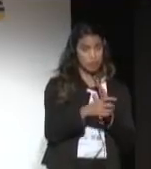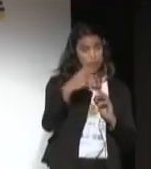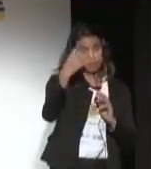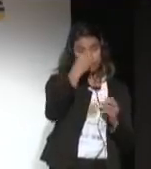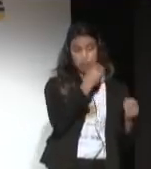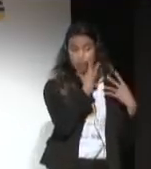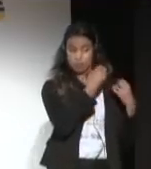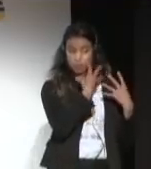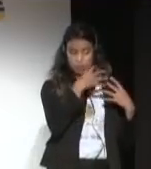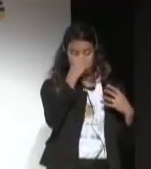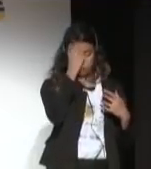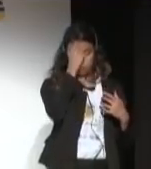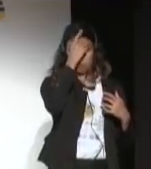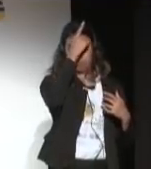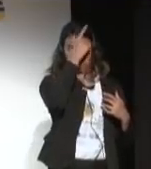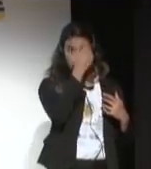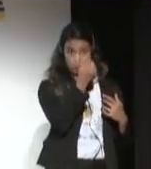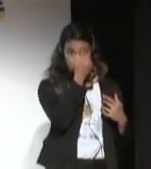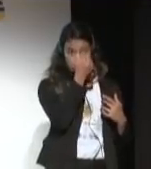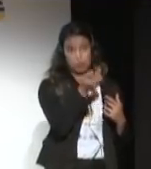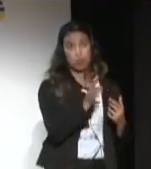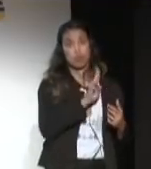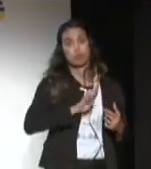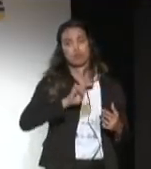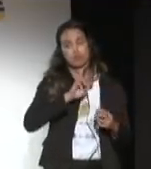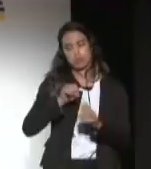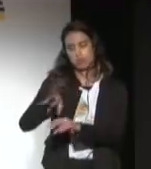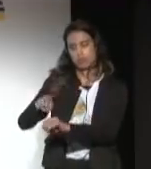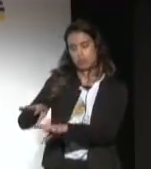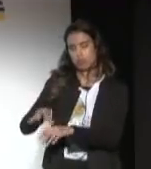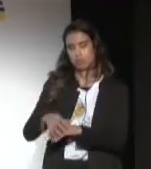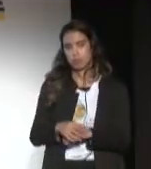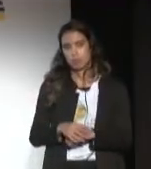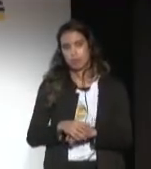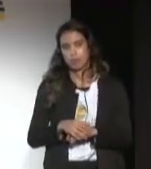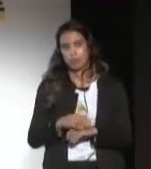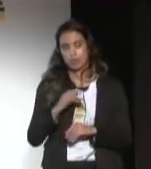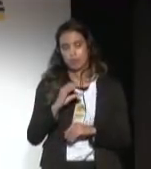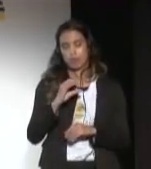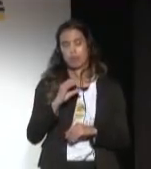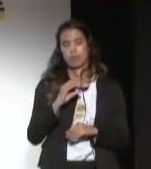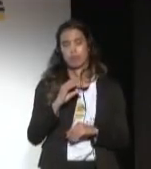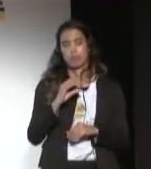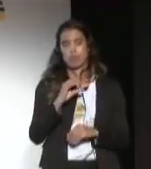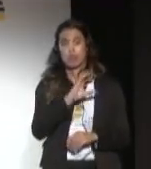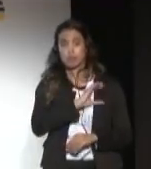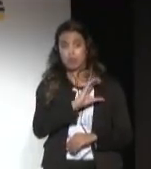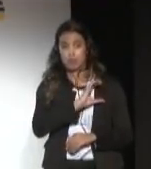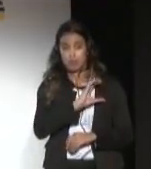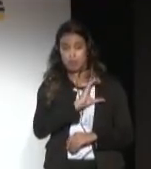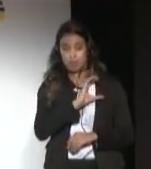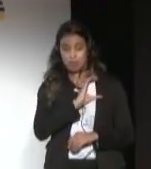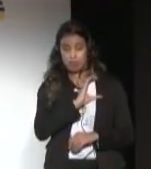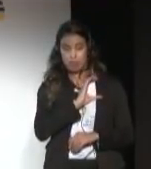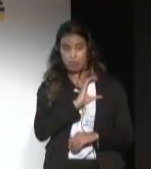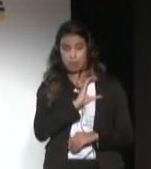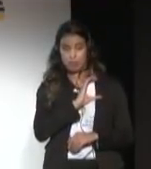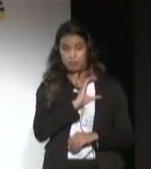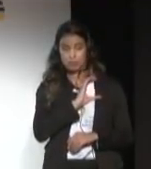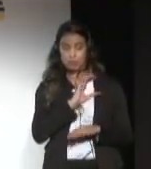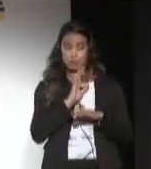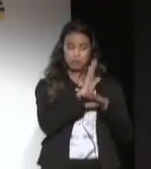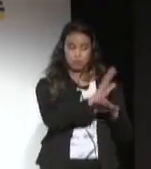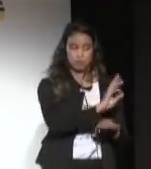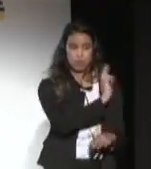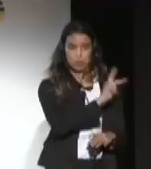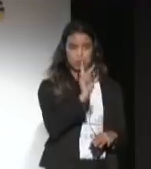para poder ajustar a sua prática regularmente. No Canadá, o governo dá um subsídio de pesquisa para poder desenvolver